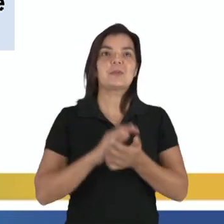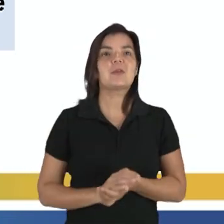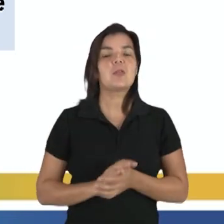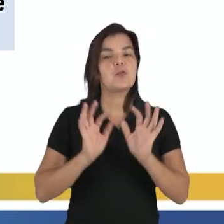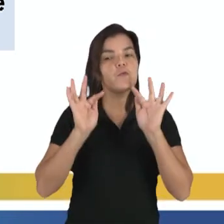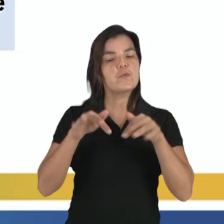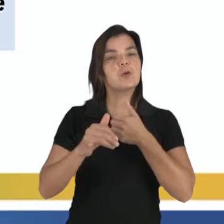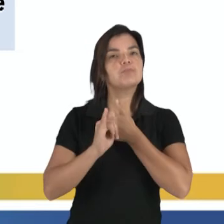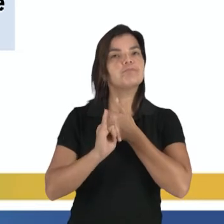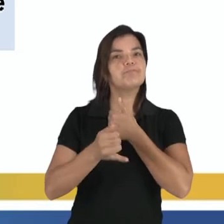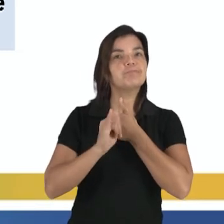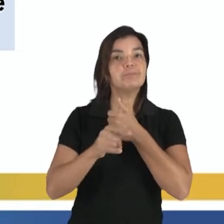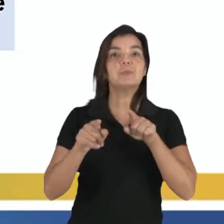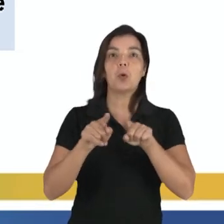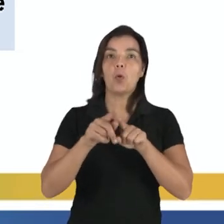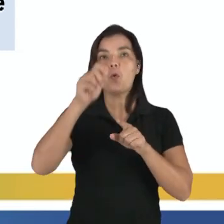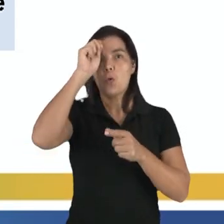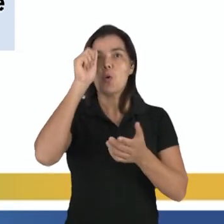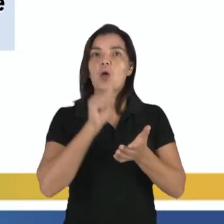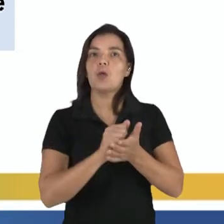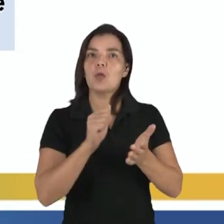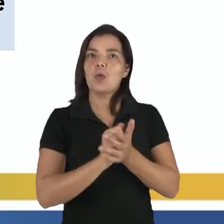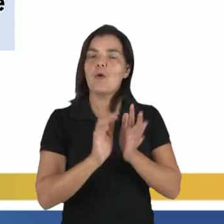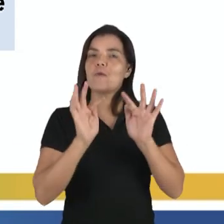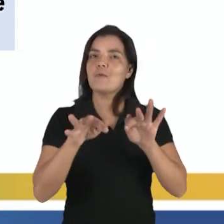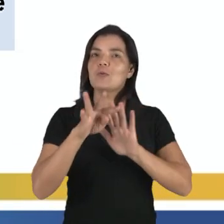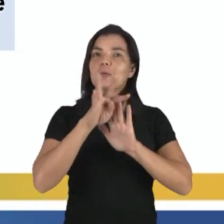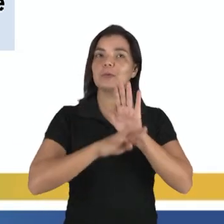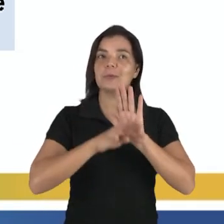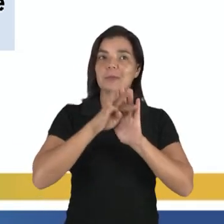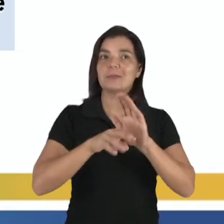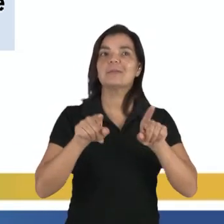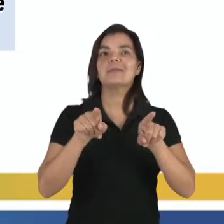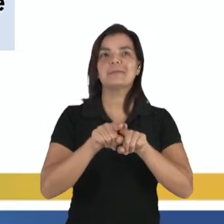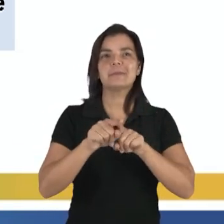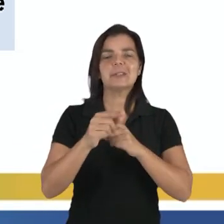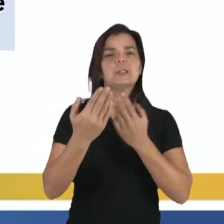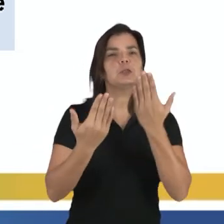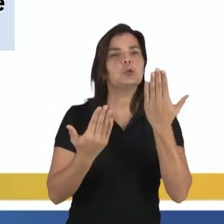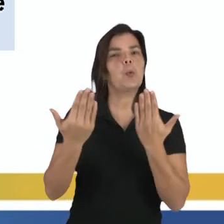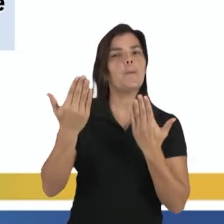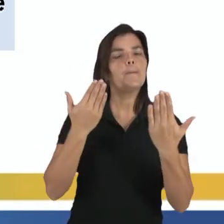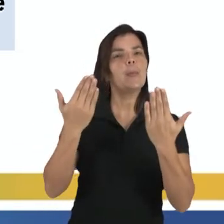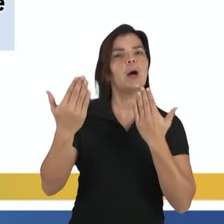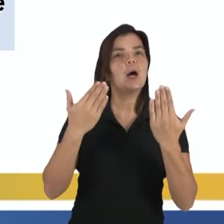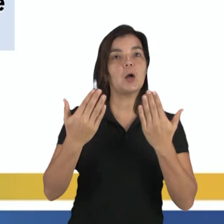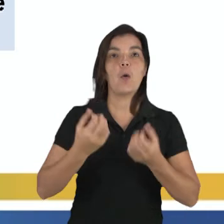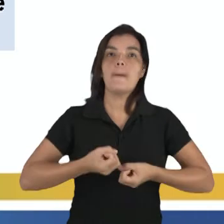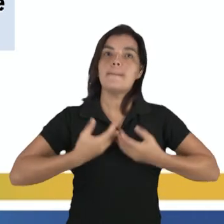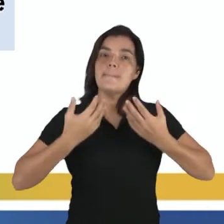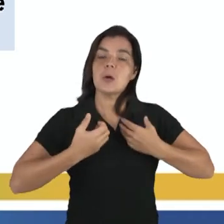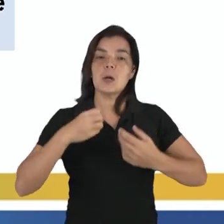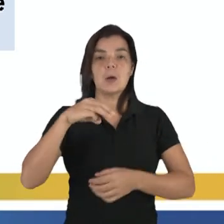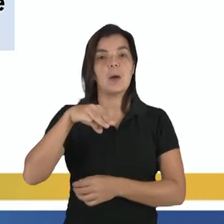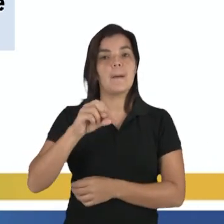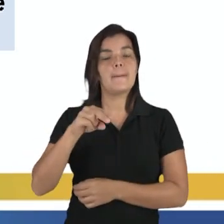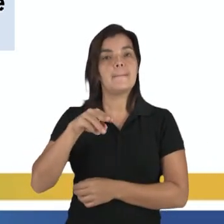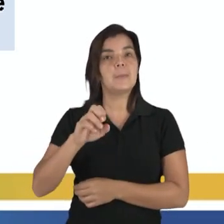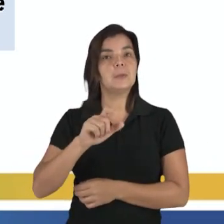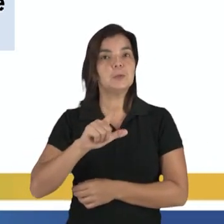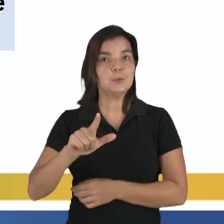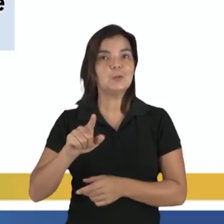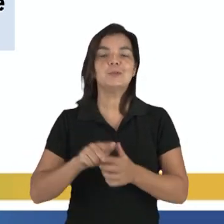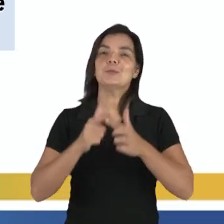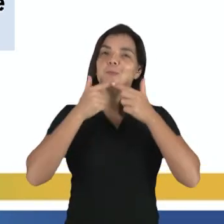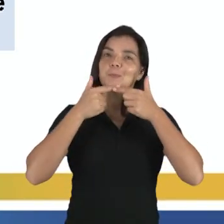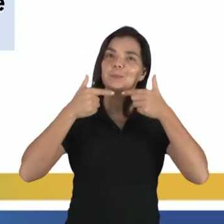sorriso. No desfecho da crônica, o narrador-autor conclui o texto, fazendo um paralelo com o poema de Manuel Bandeira